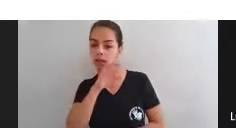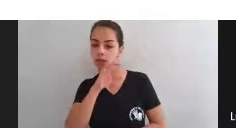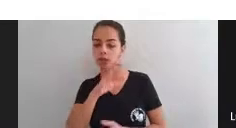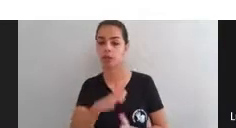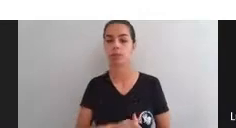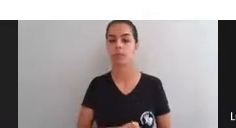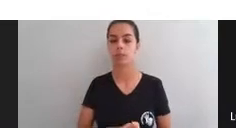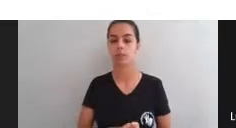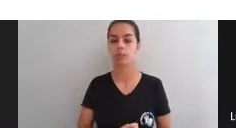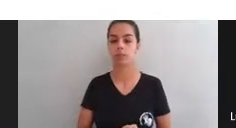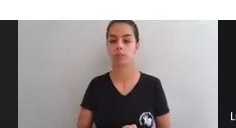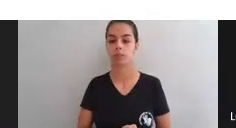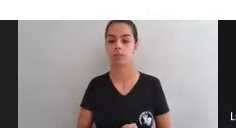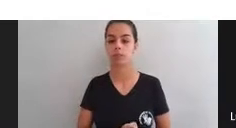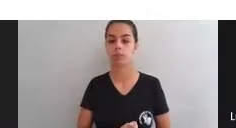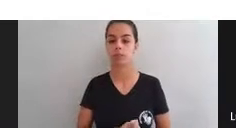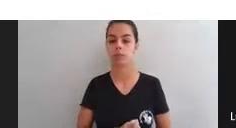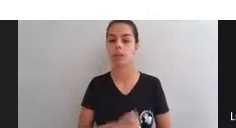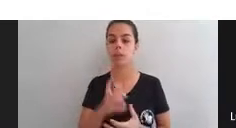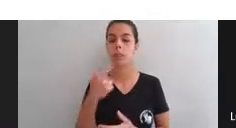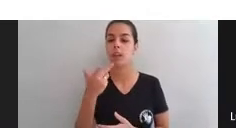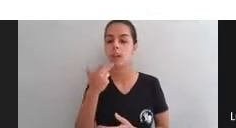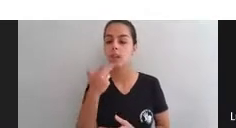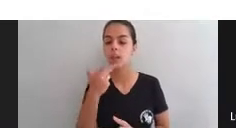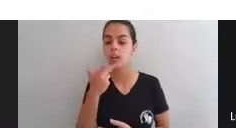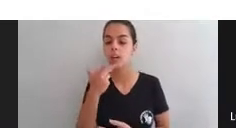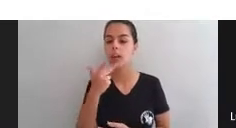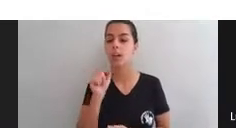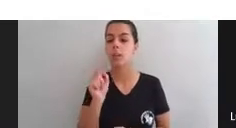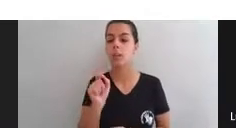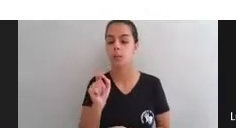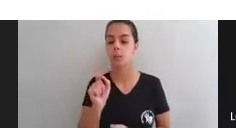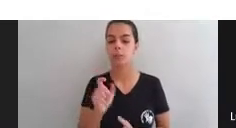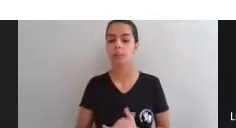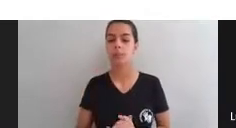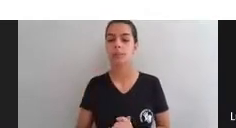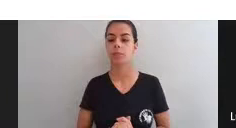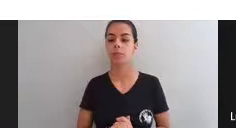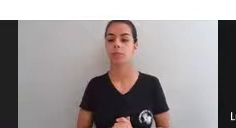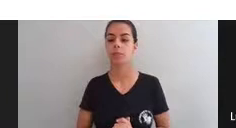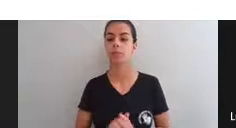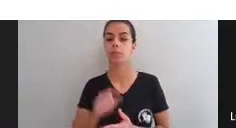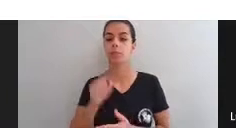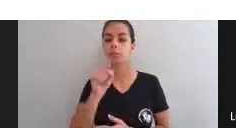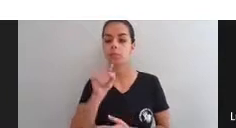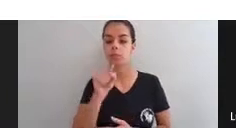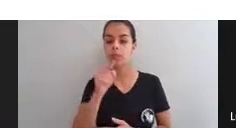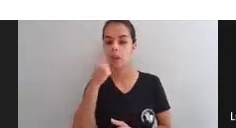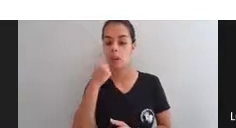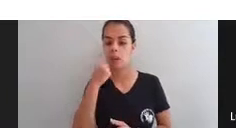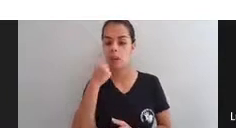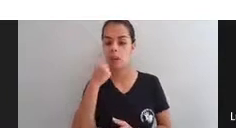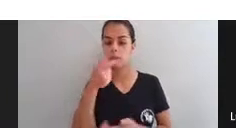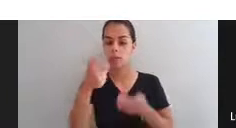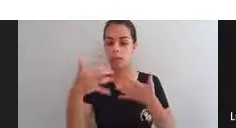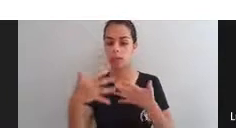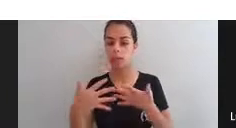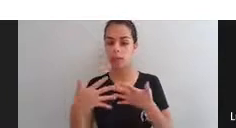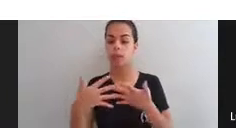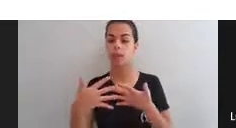que aqui a gente fala dessa forma, essa forma aqui especificamente é para